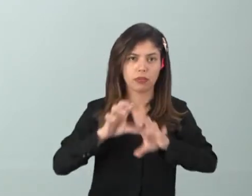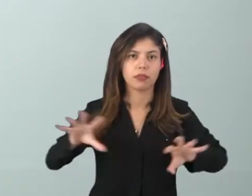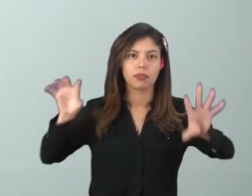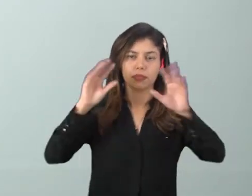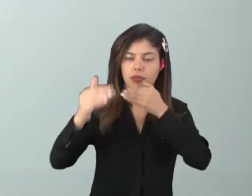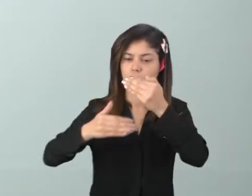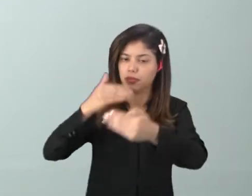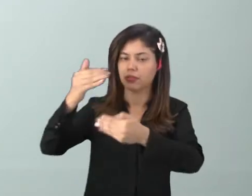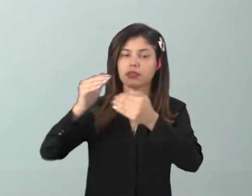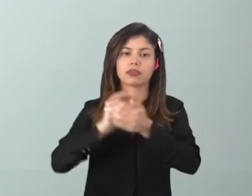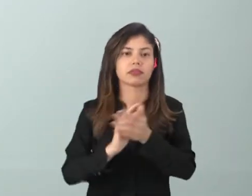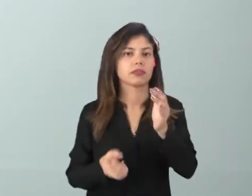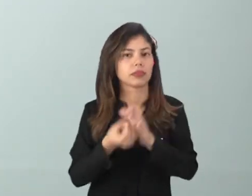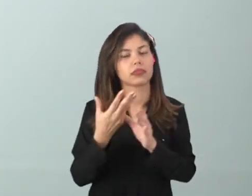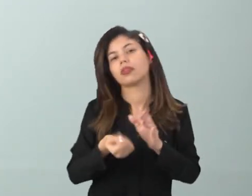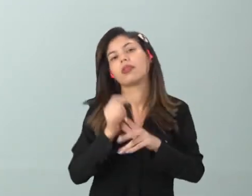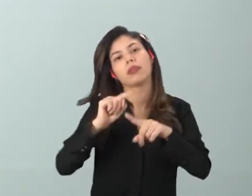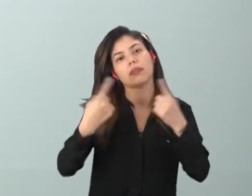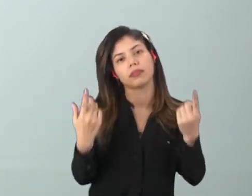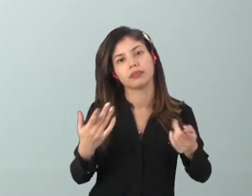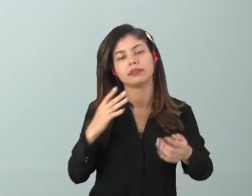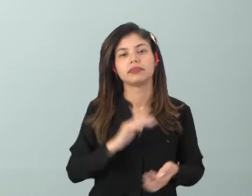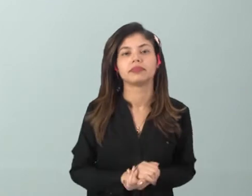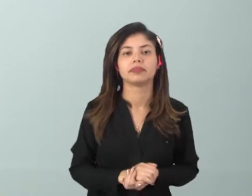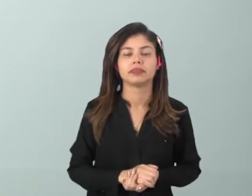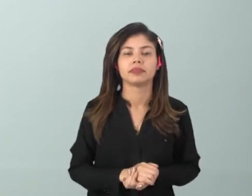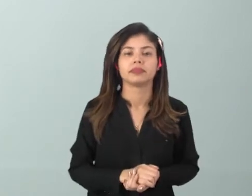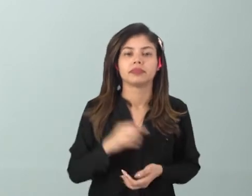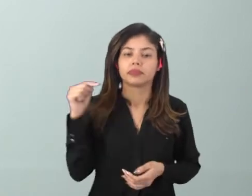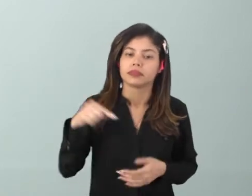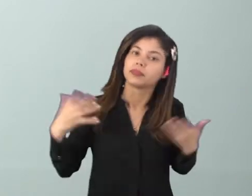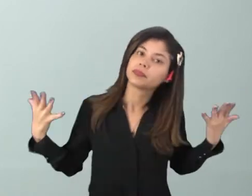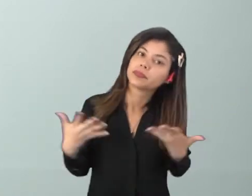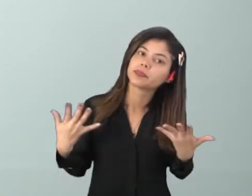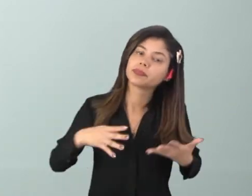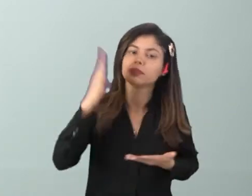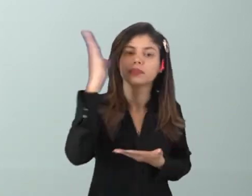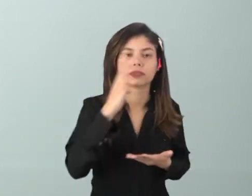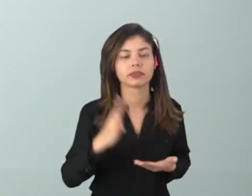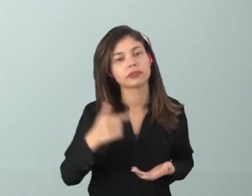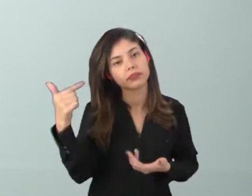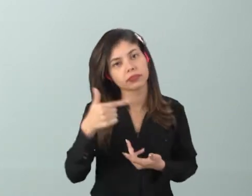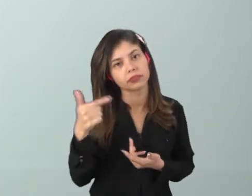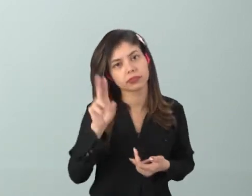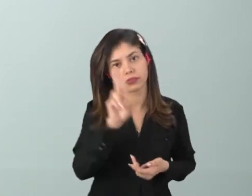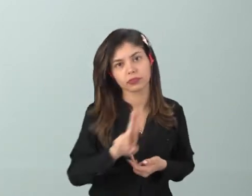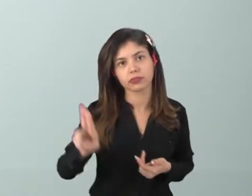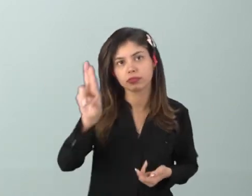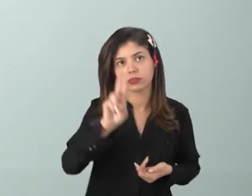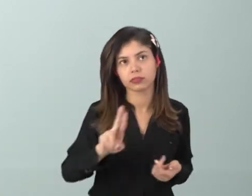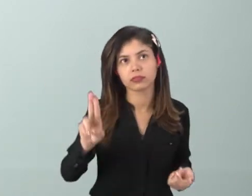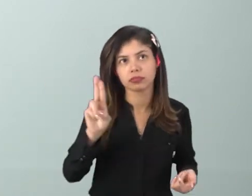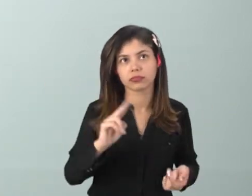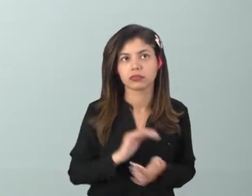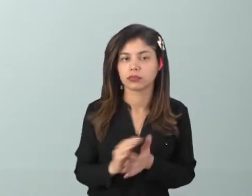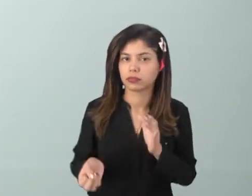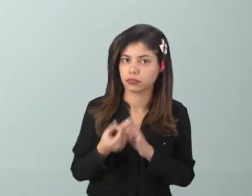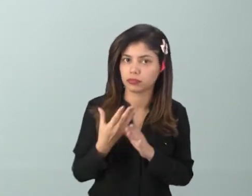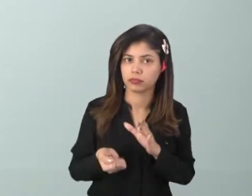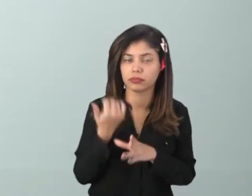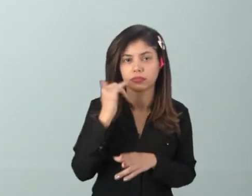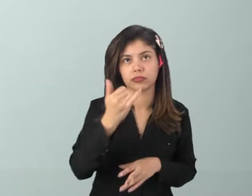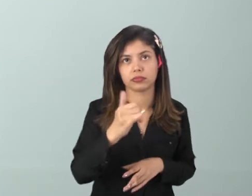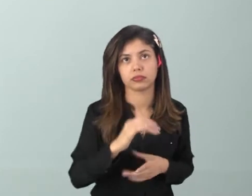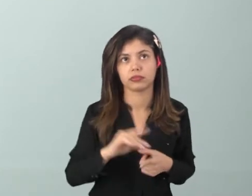seu processo de produção, tá? Mas hoje no Brasil é o segundo processo mais utilizado para a produção de